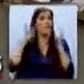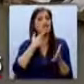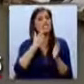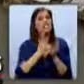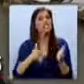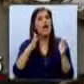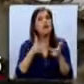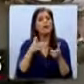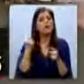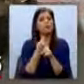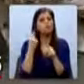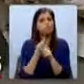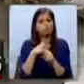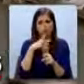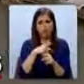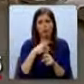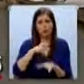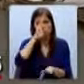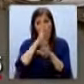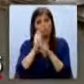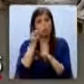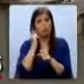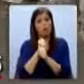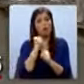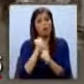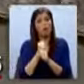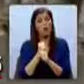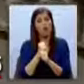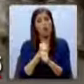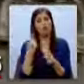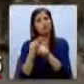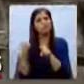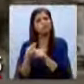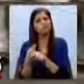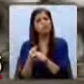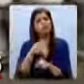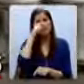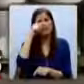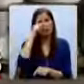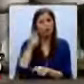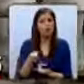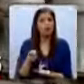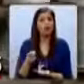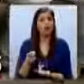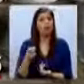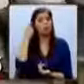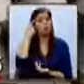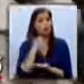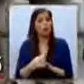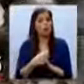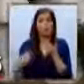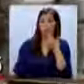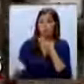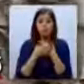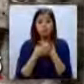Nos últimos 60 anos trabalhou precisamente nestas louças sanitárias e nada fazia prever que esta insolvência acontecesse.